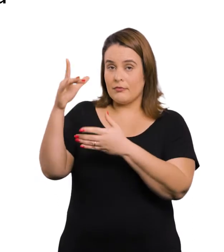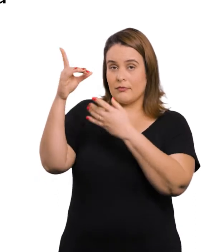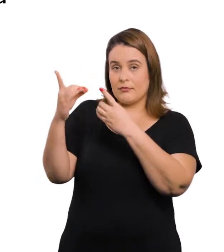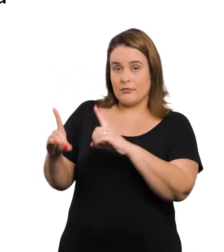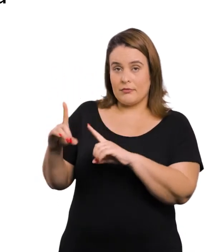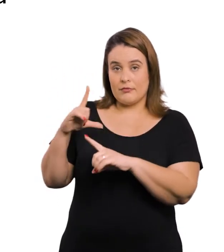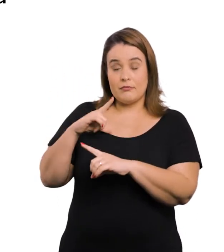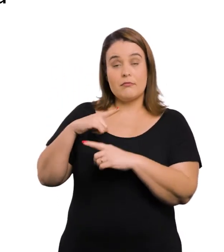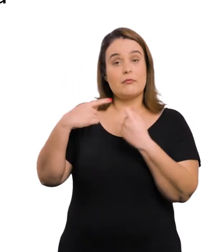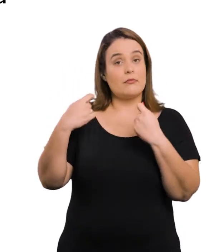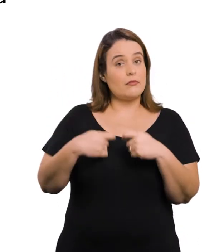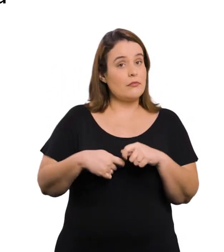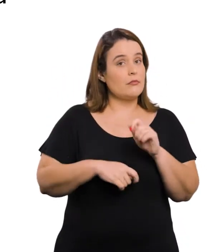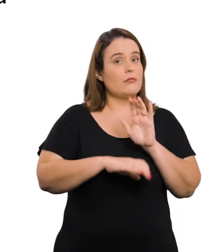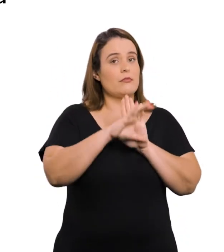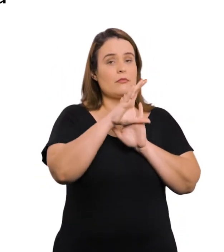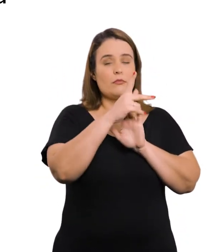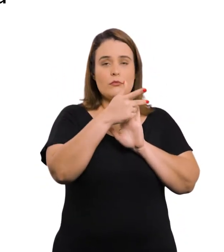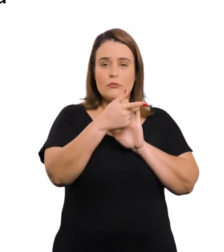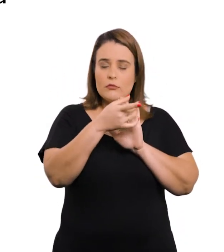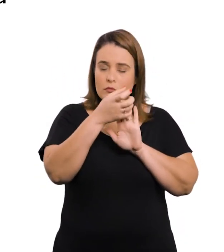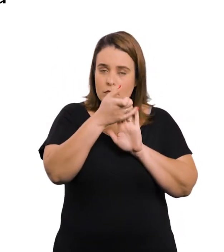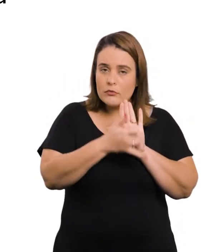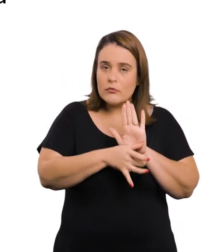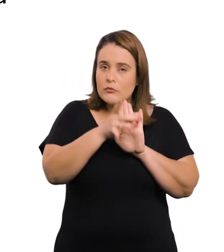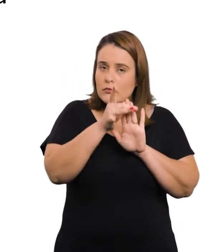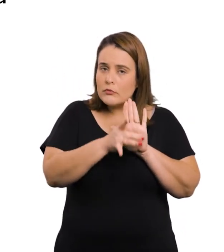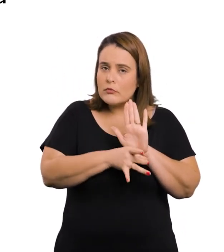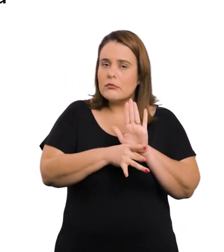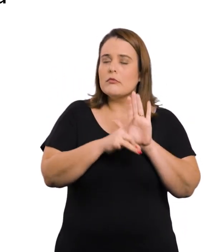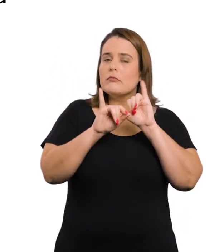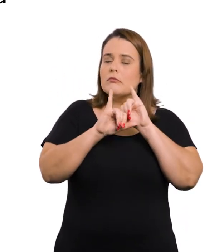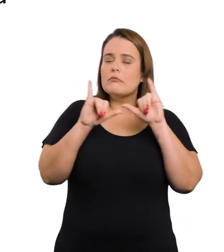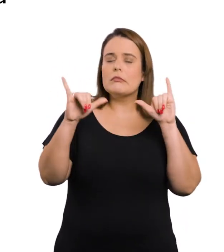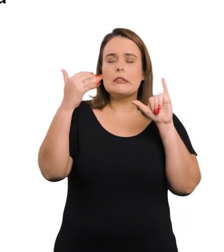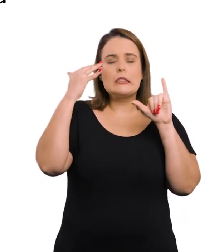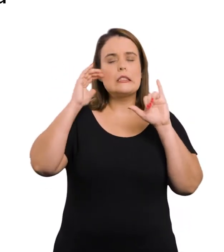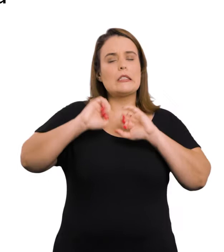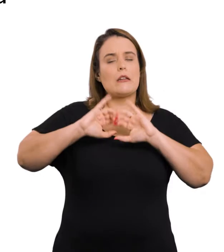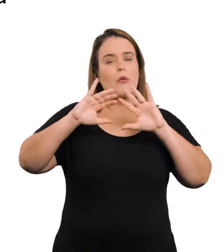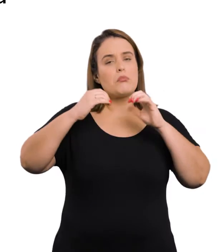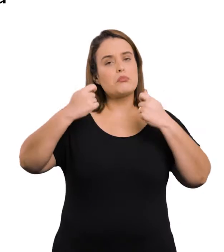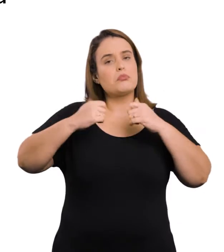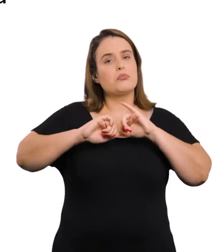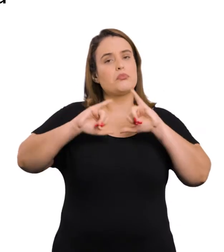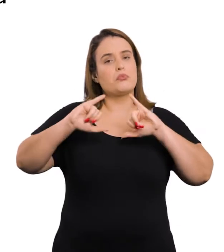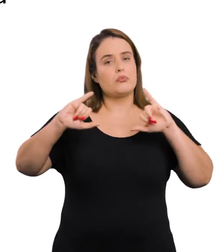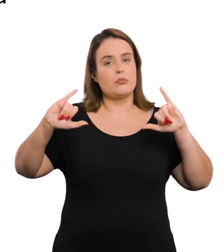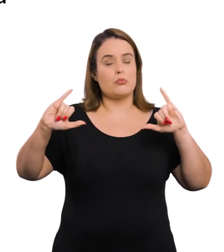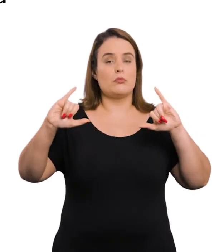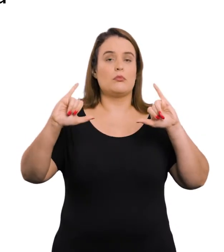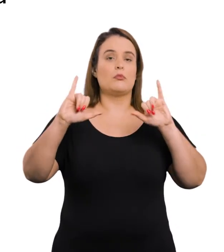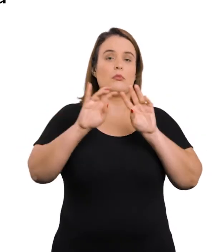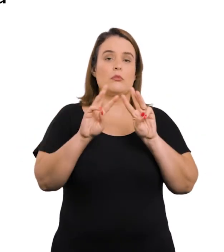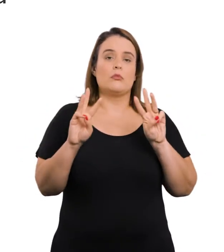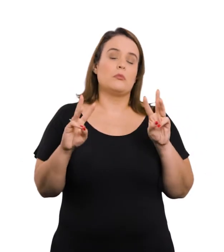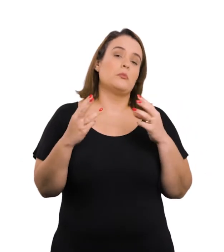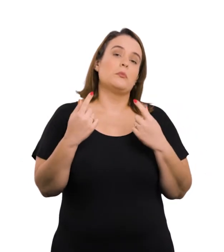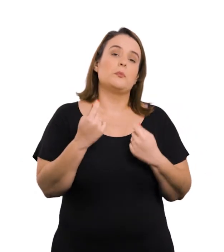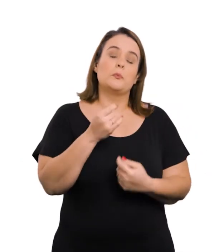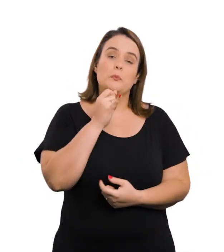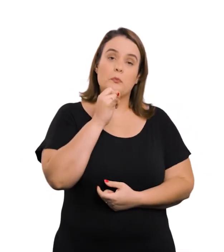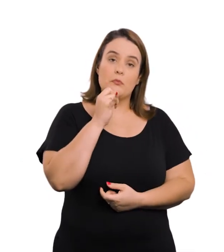com deficiência, deixe isso claro na descrição da vaga e divulgue em canais que são visitados pelo público-alvo,